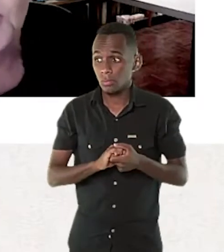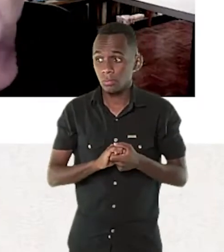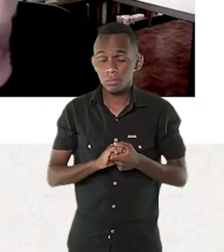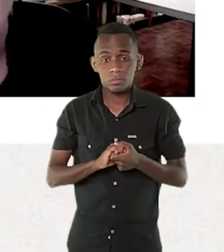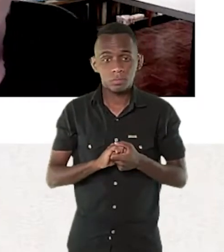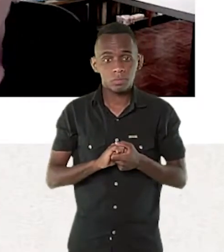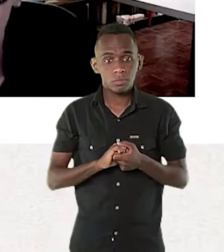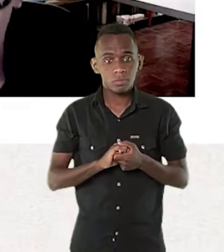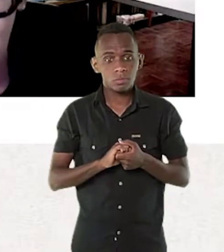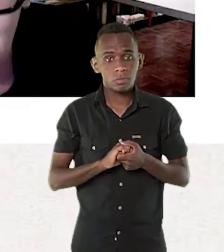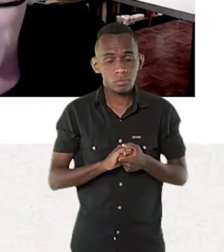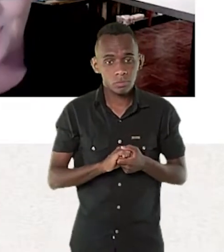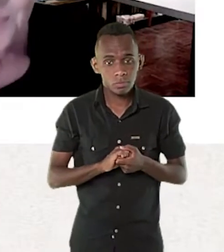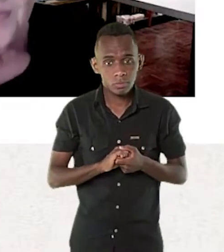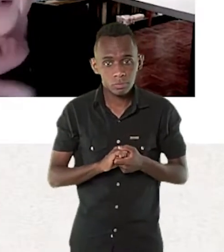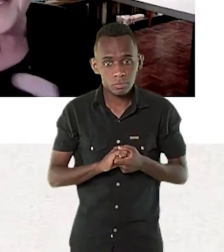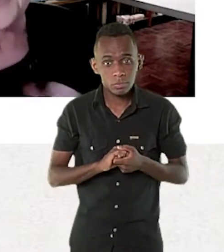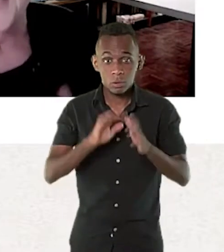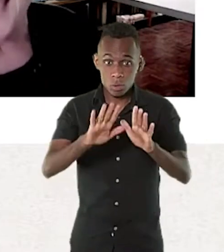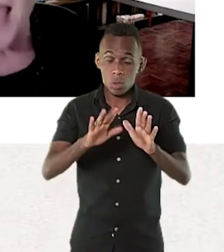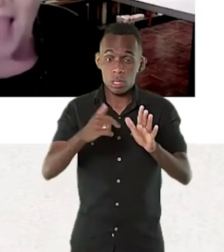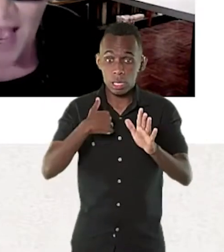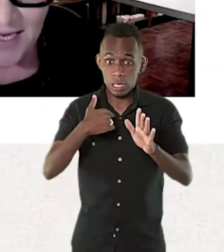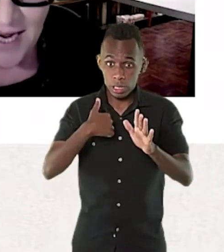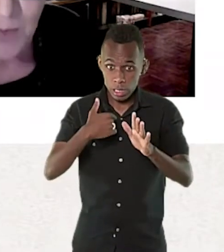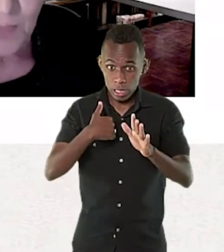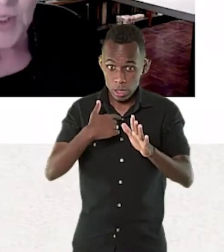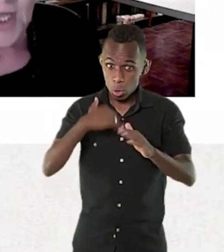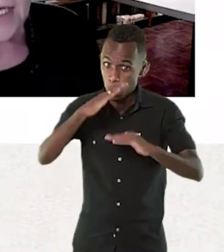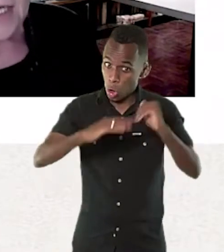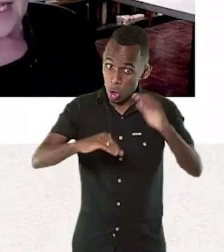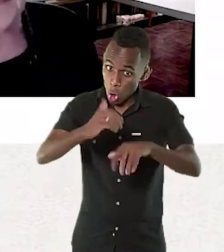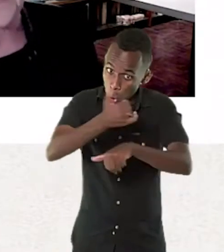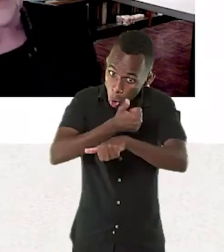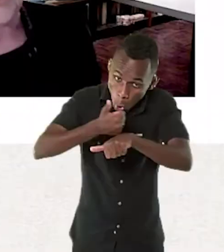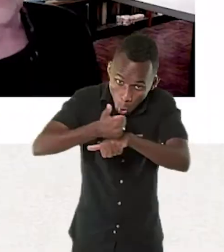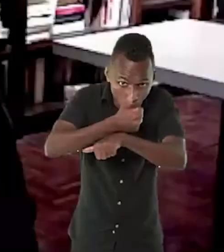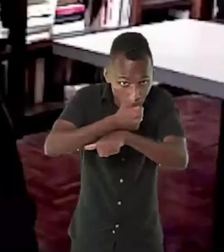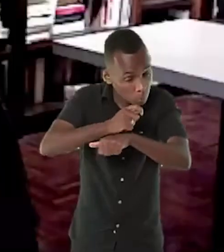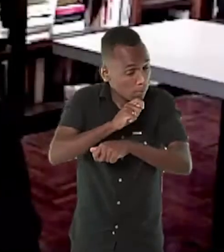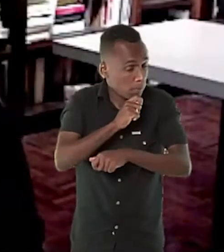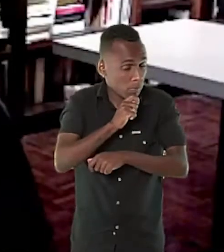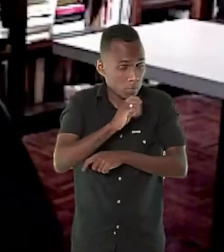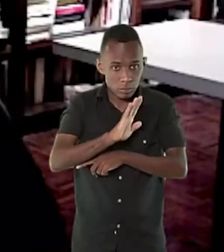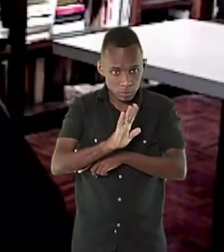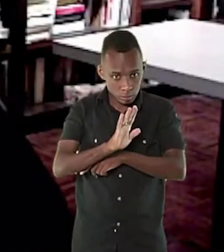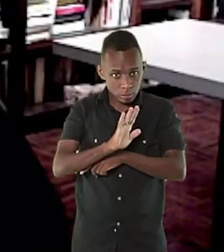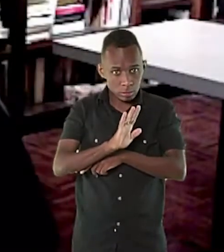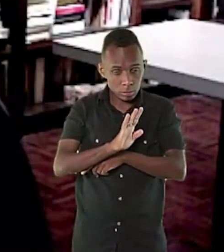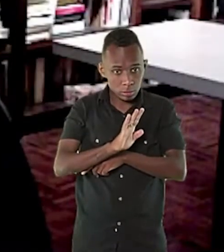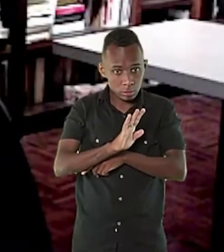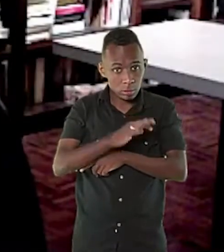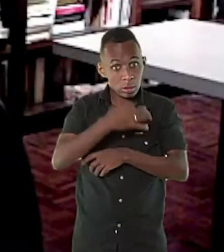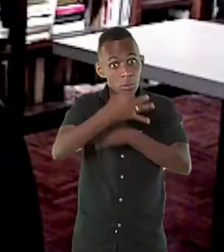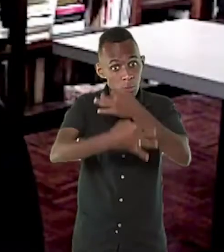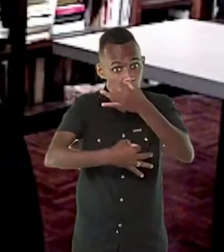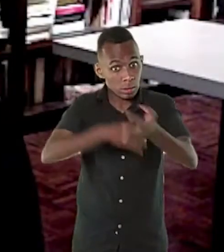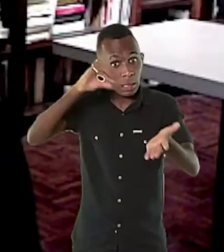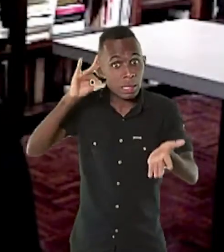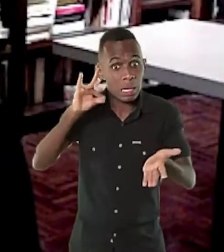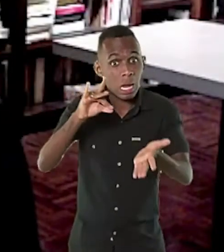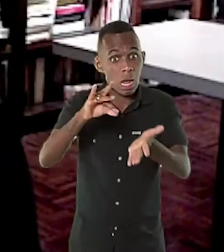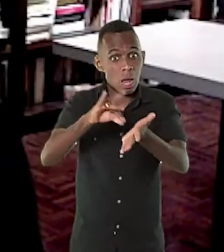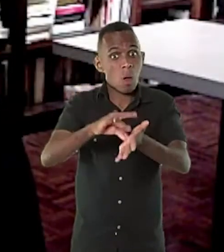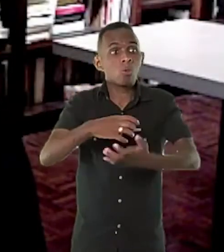eu não sou nenhuma especialista nessa área, eu poderia comentar quais os efeitos